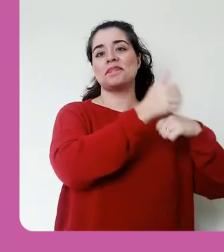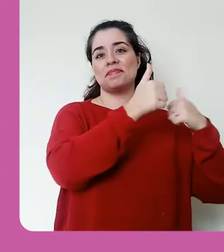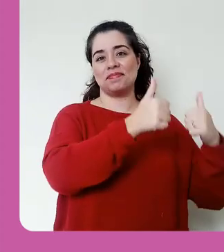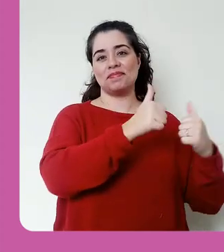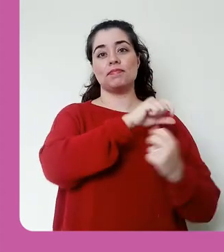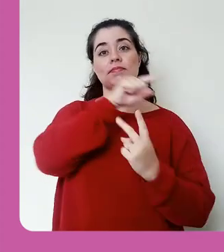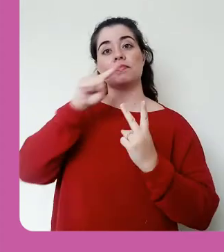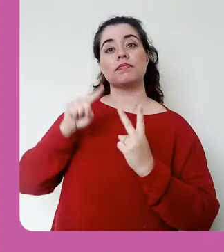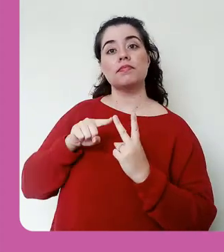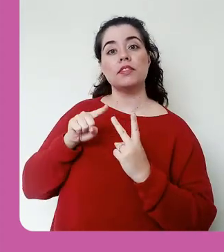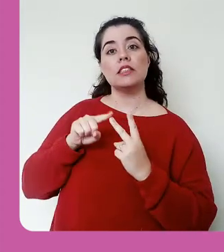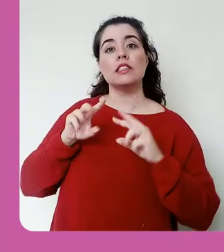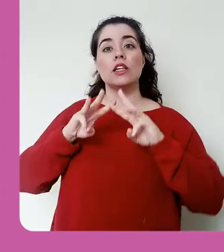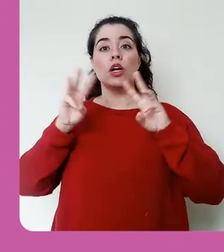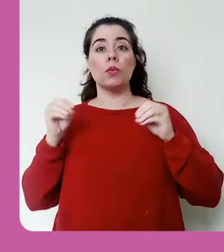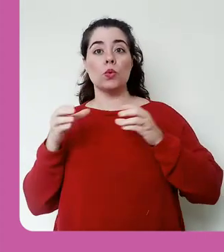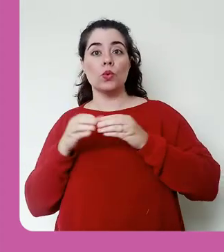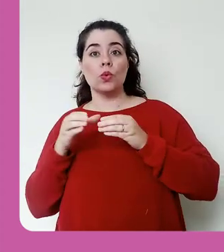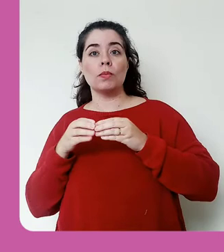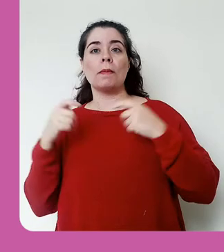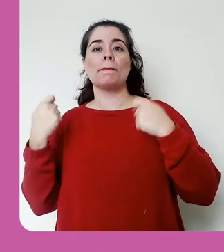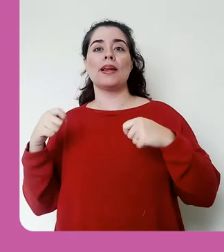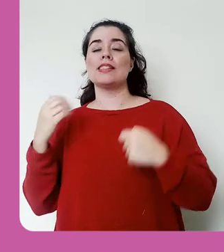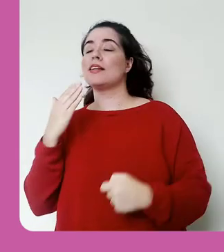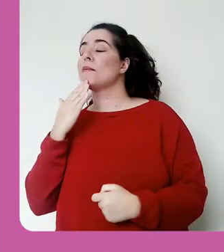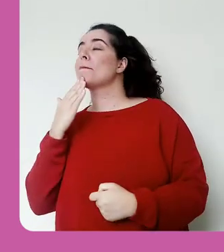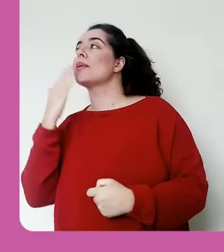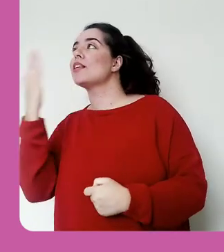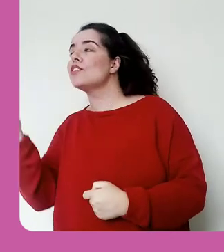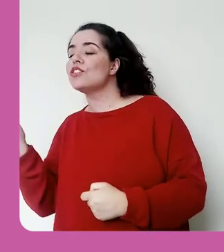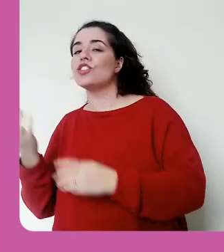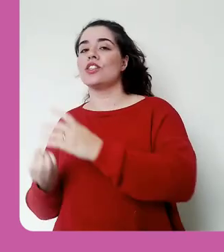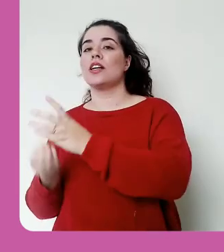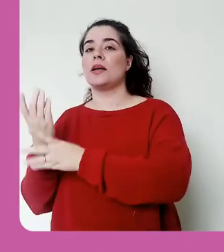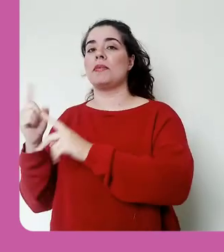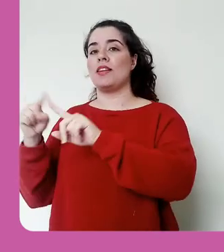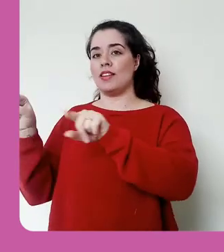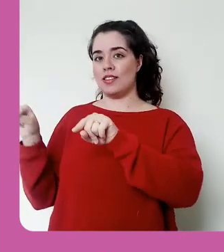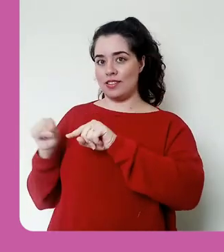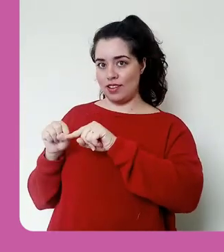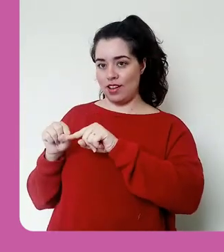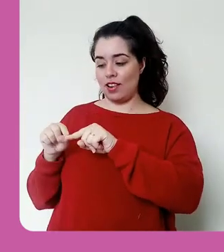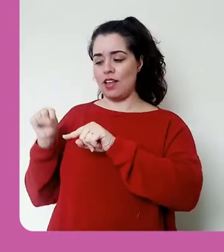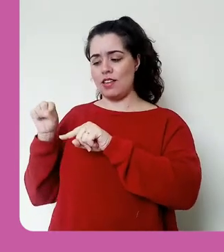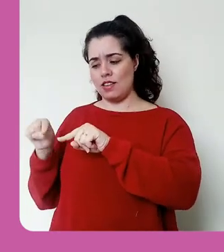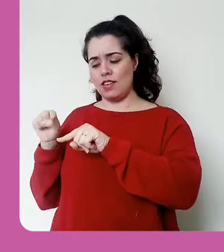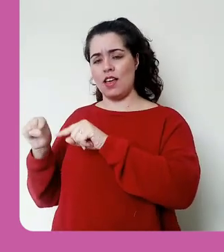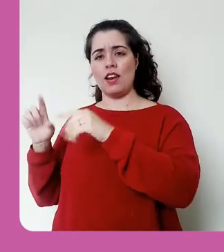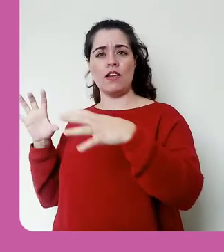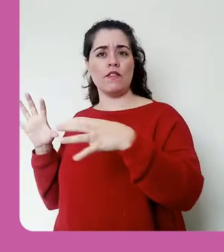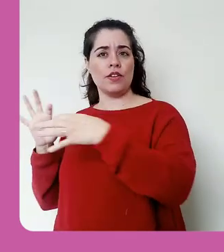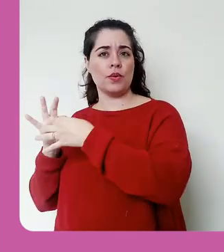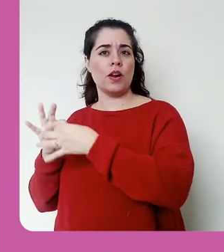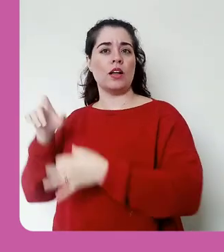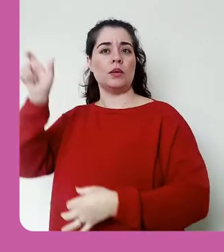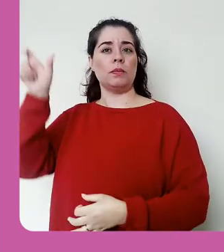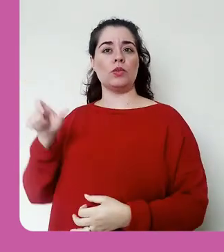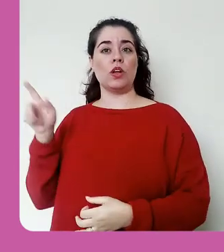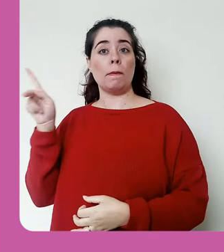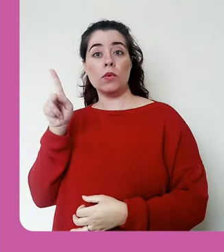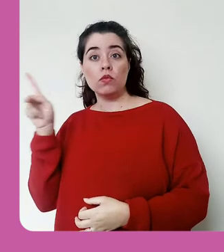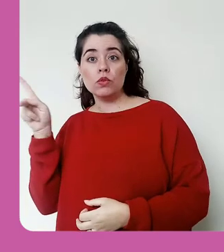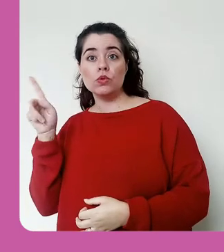Grupos, você pede para abrir essa sala e essa sala, então, está vinculada a um professor